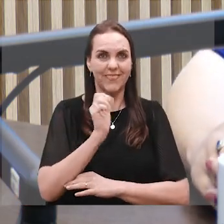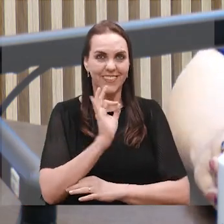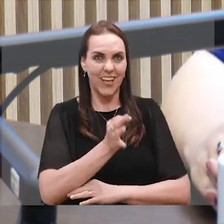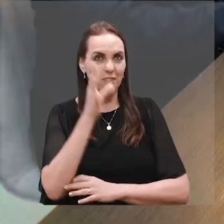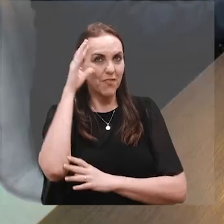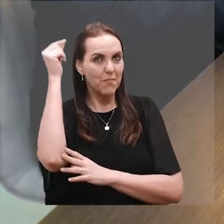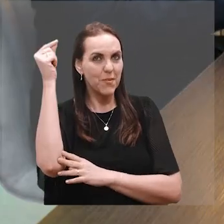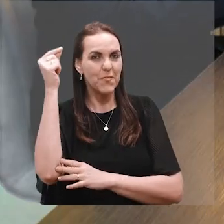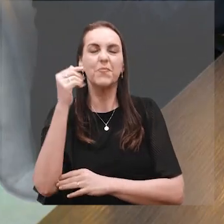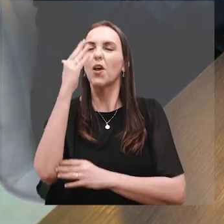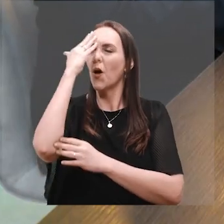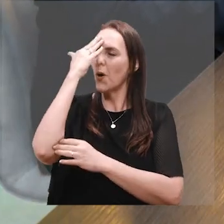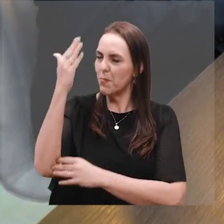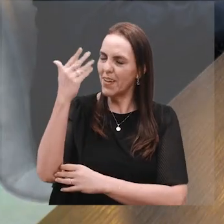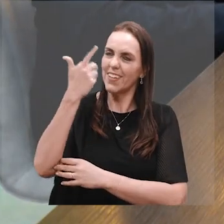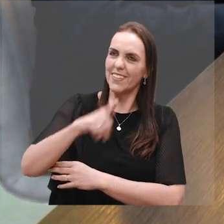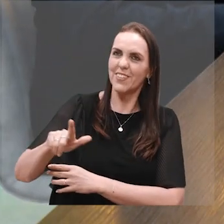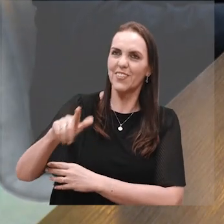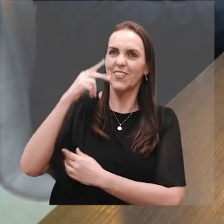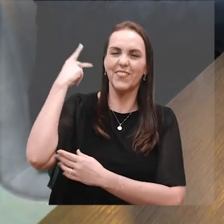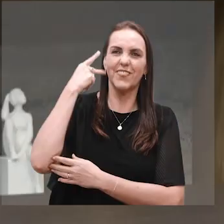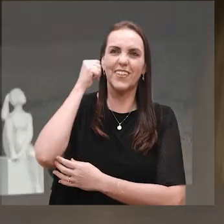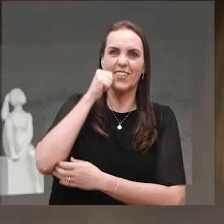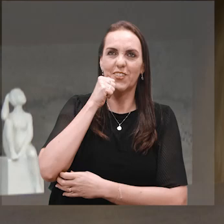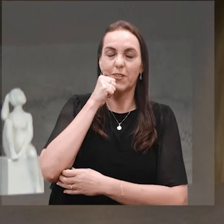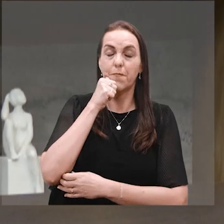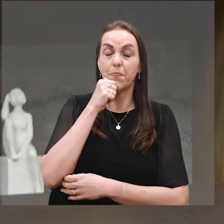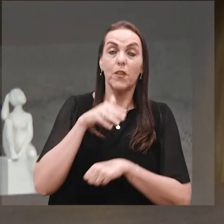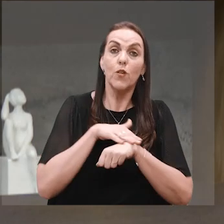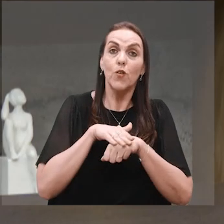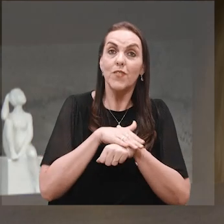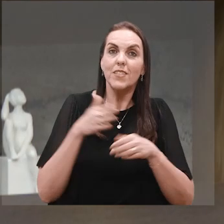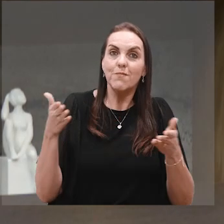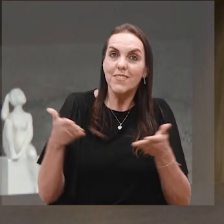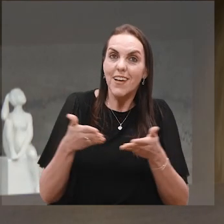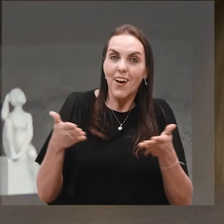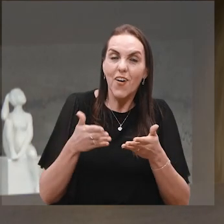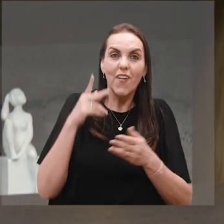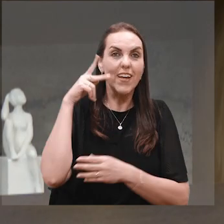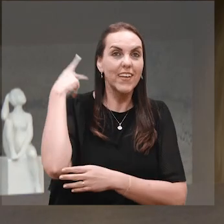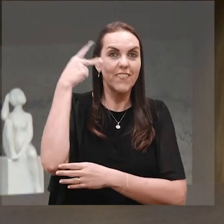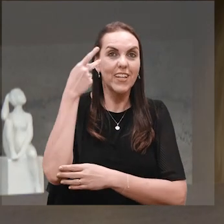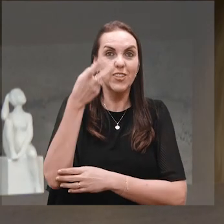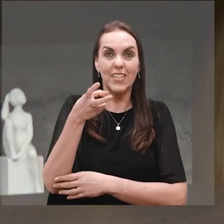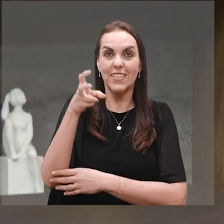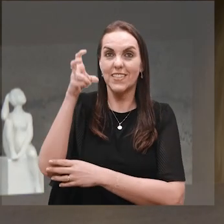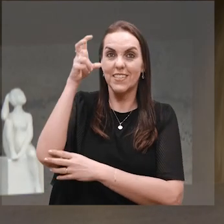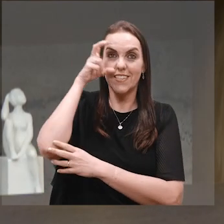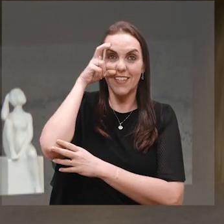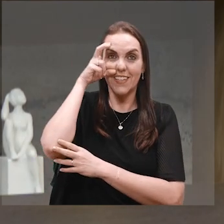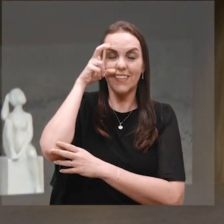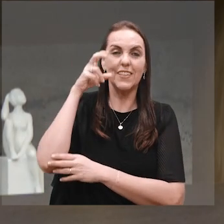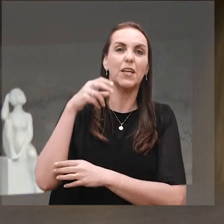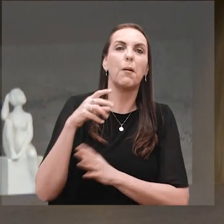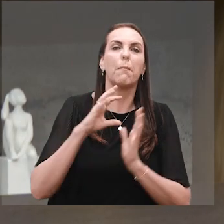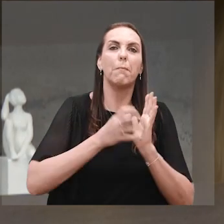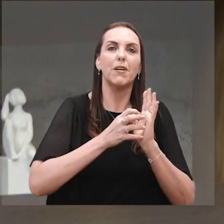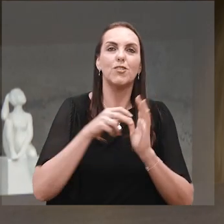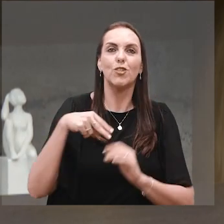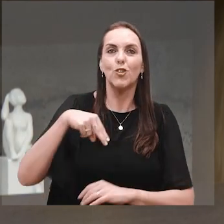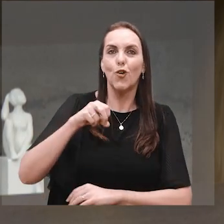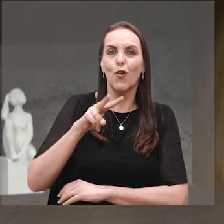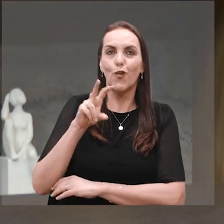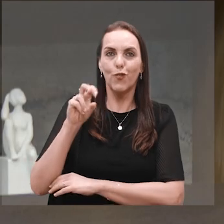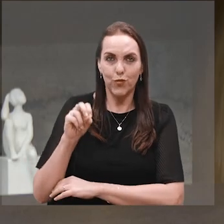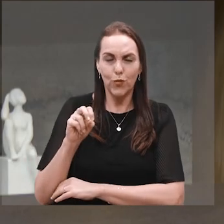Fábio? Mais uma vez, muito obrigado, vereadora. Acabamos de conversar então com a vereadora Sandra Boneto do Novo,